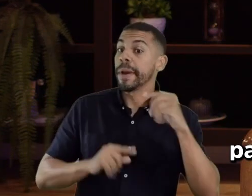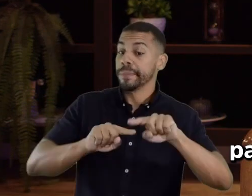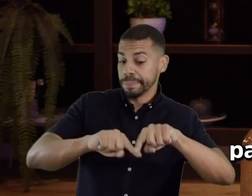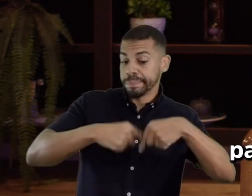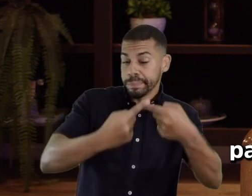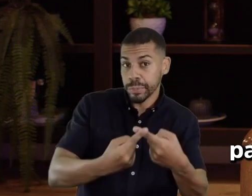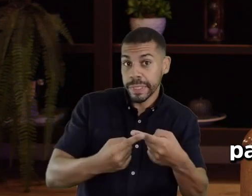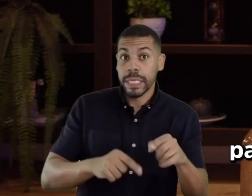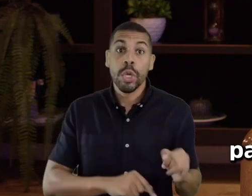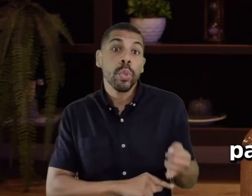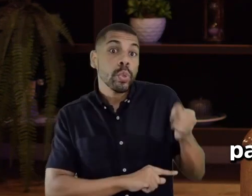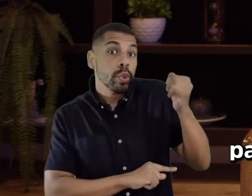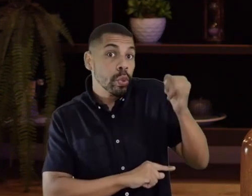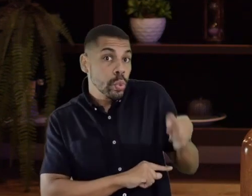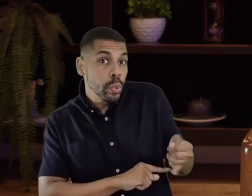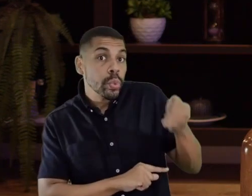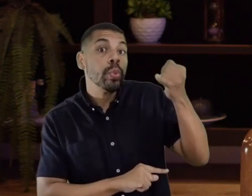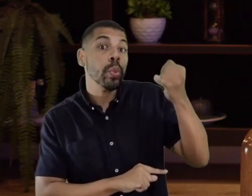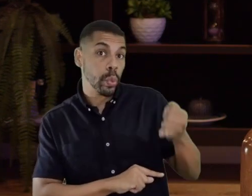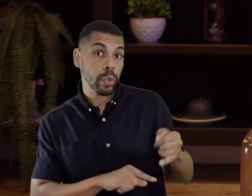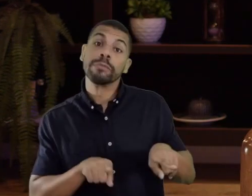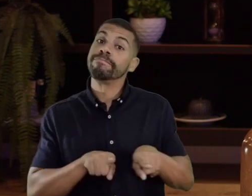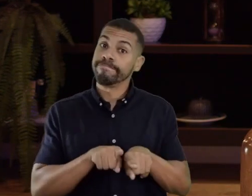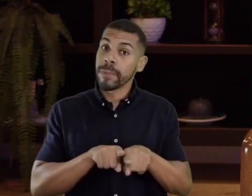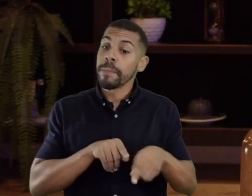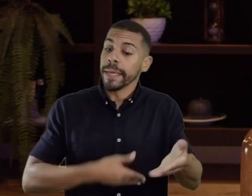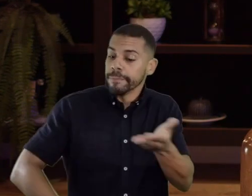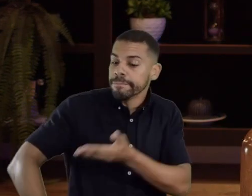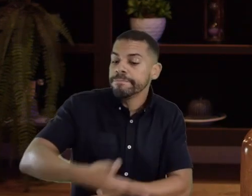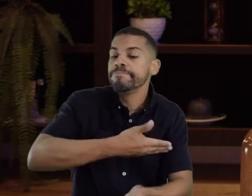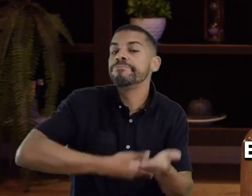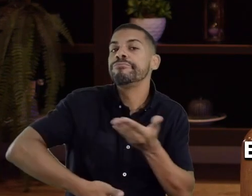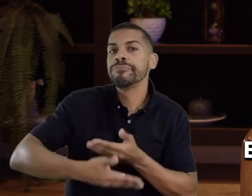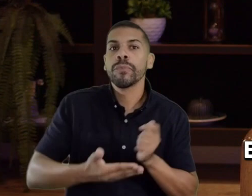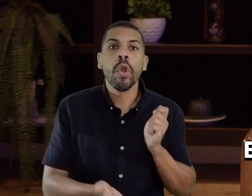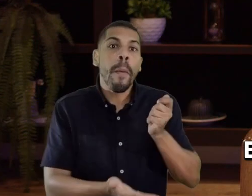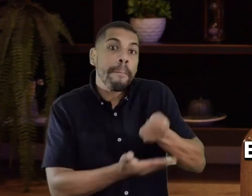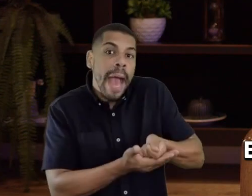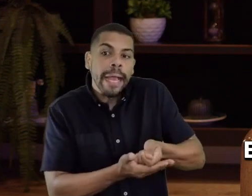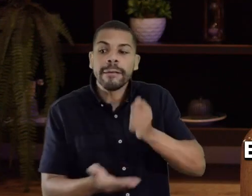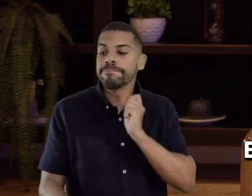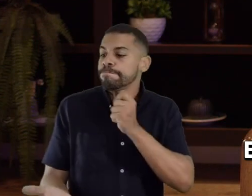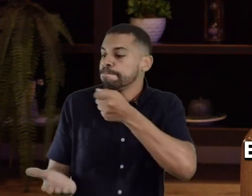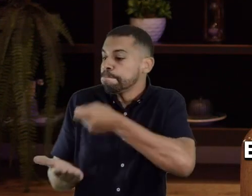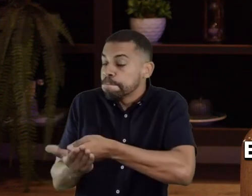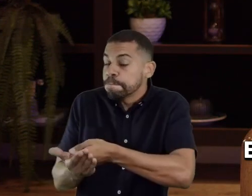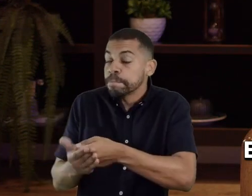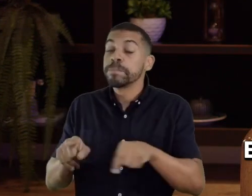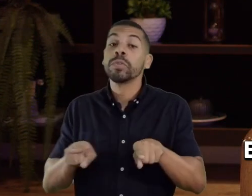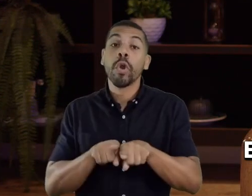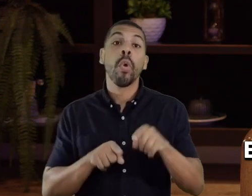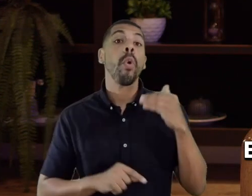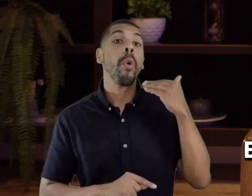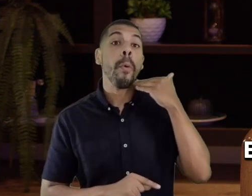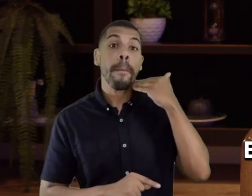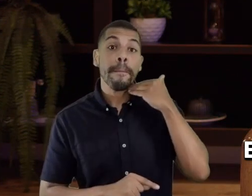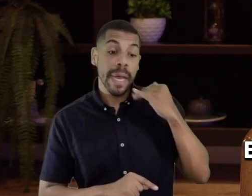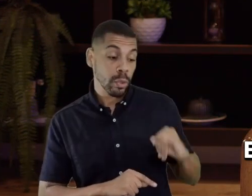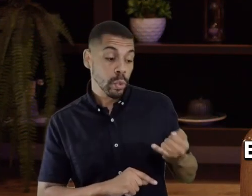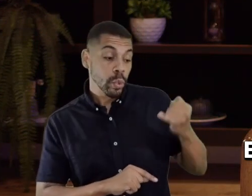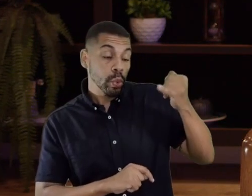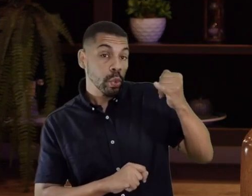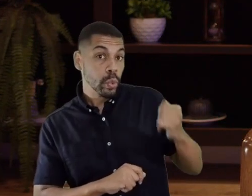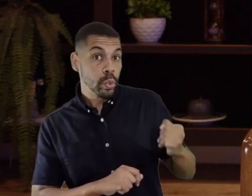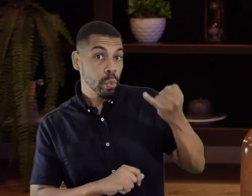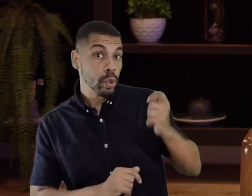tomadores e os tomadores pagam juros por isso e o banco paga juros para o investidor Qual a diferença do juro que o banco cobra de